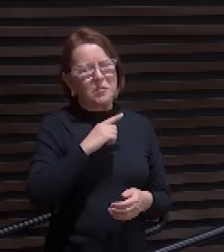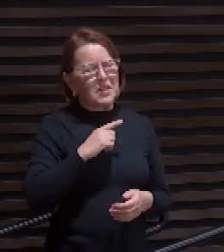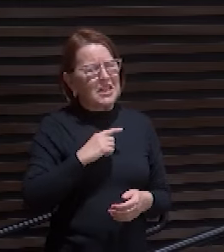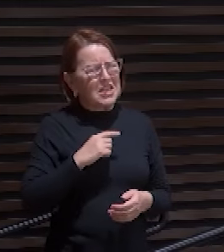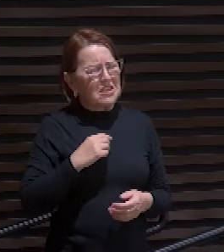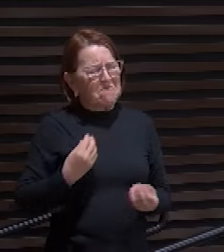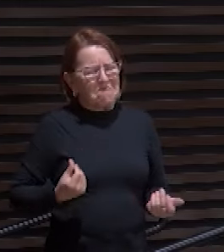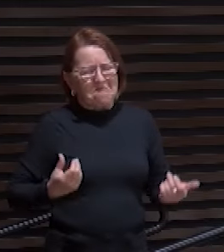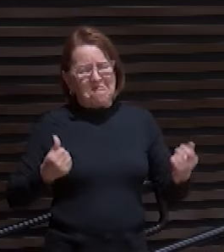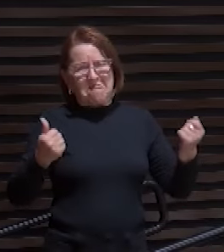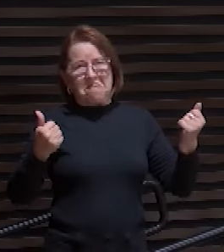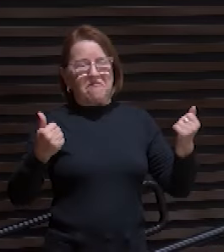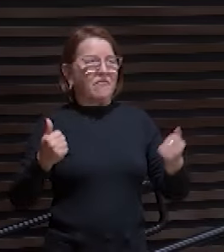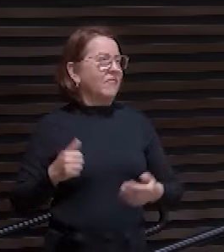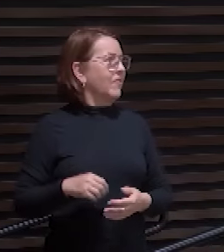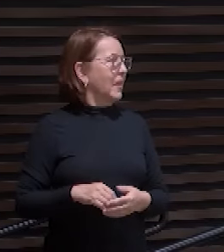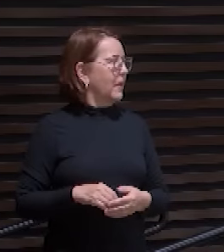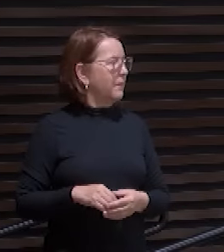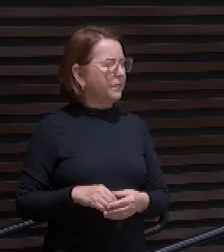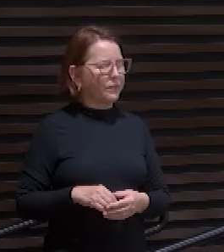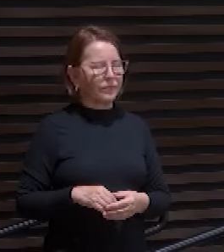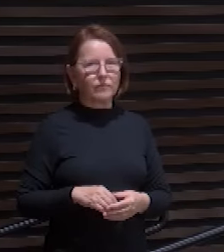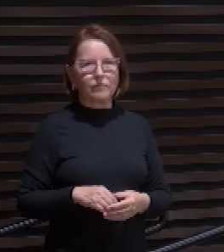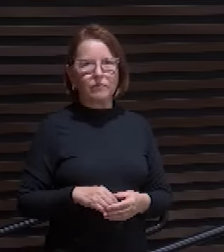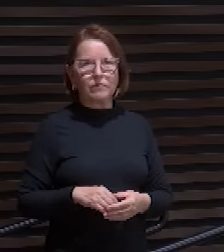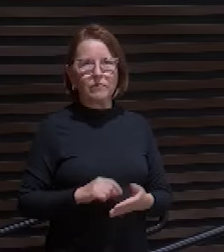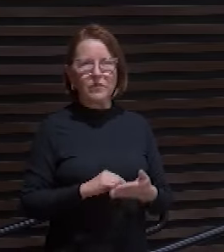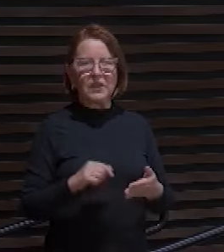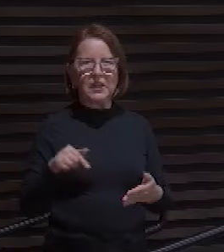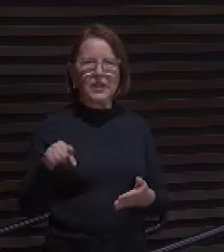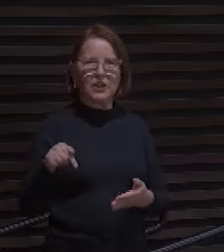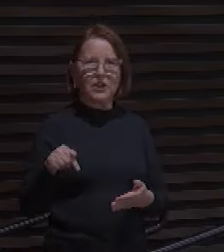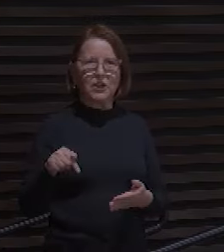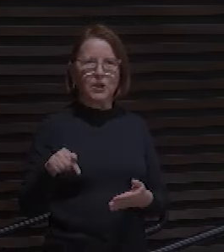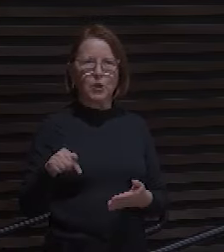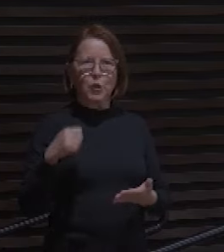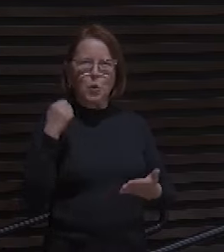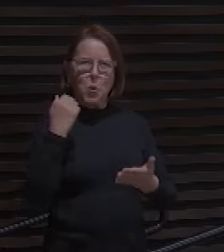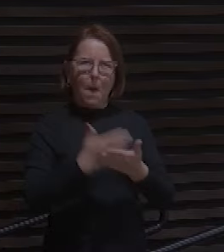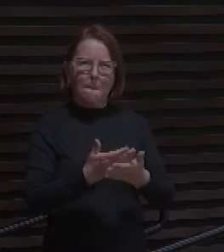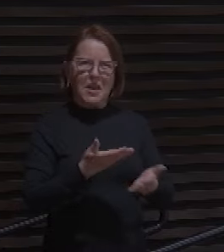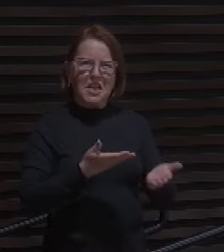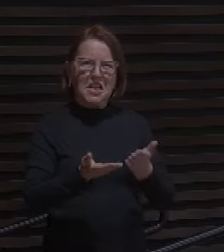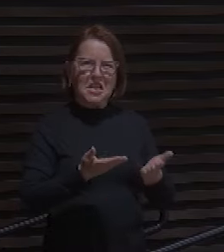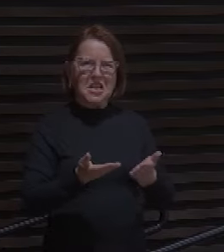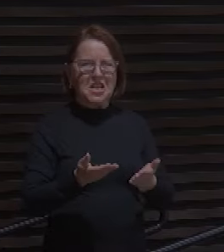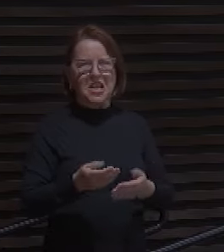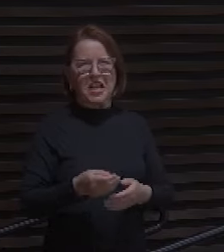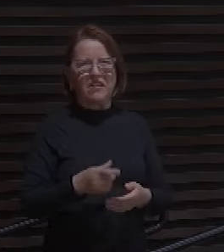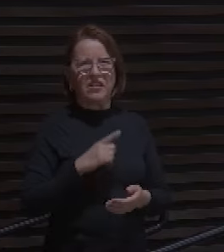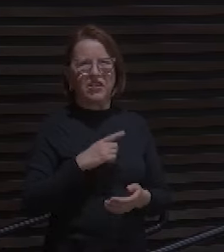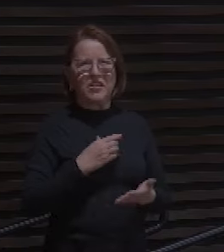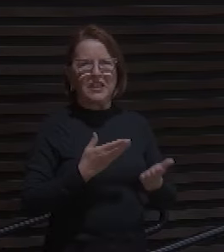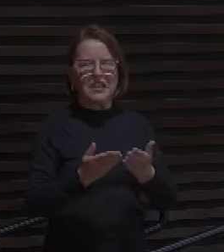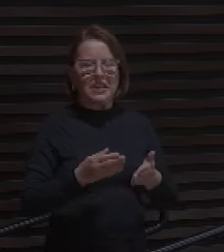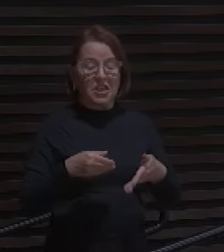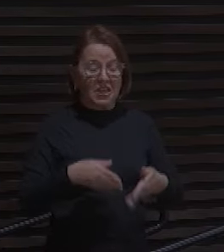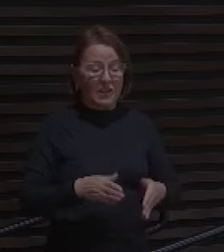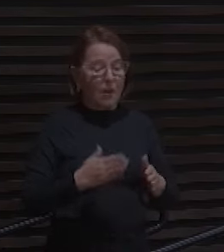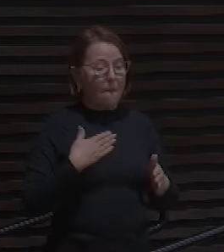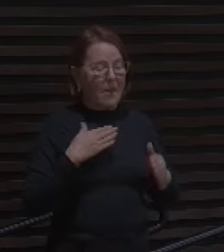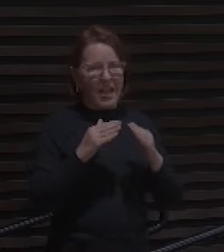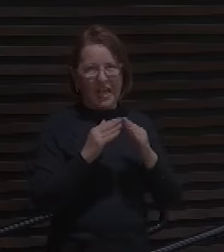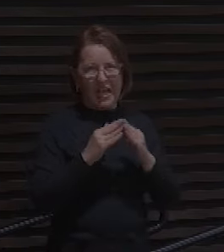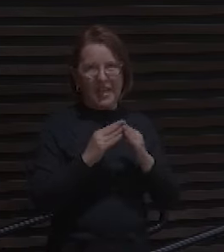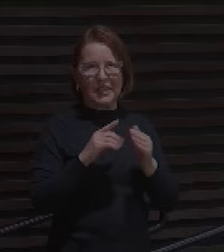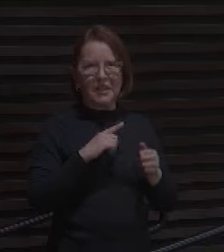O reservatório de água aqui era gigantesco. Versículo 7, comprei servos e servas, tive servos nascidos em casa, também possuí